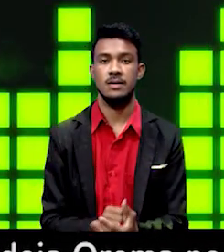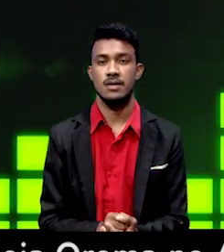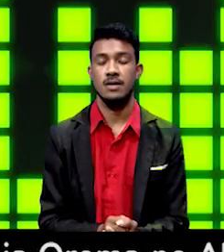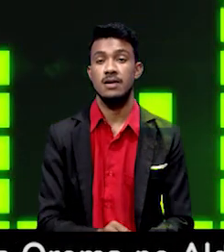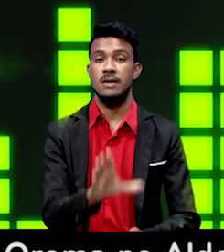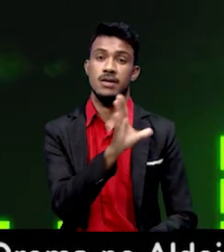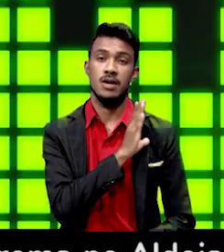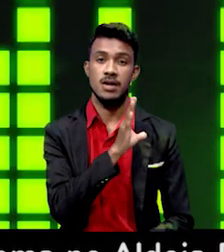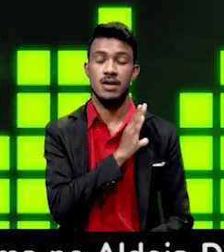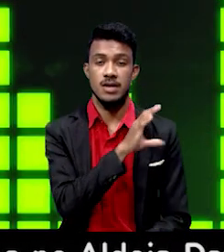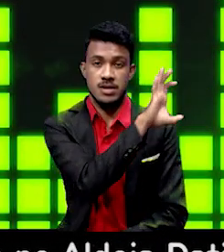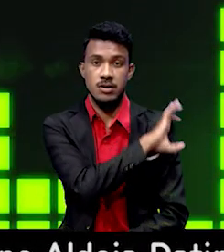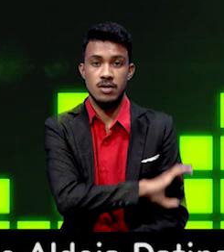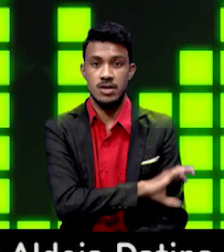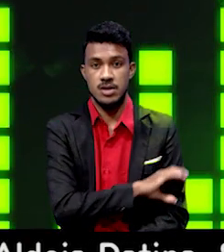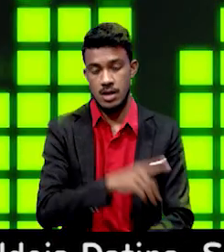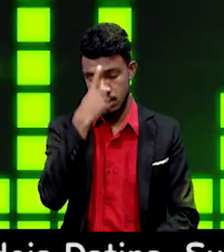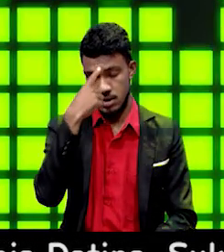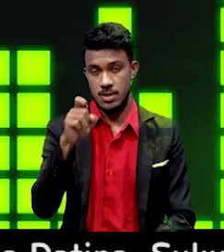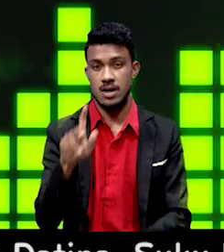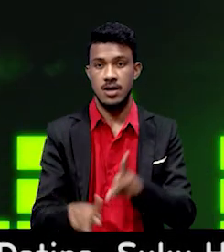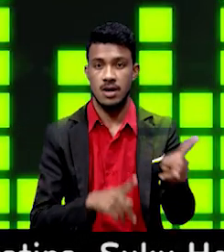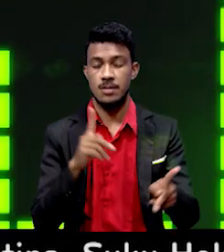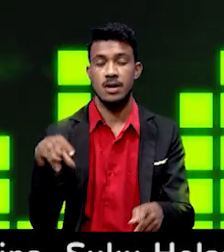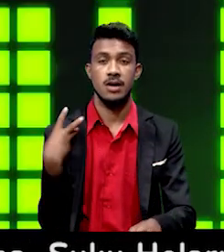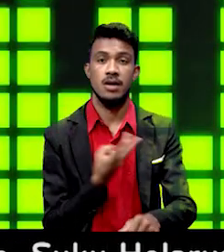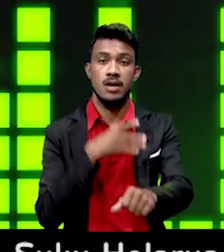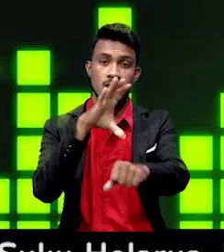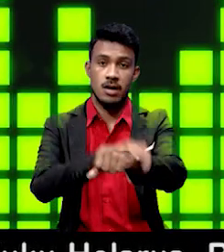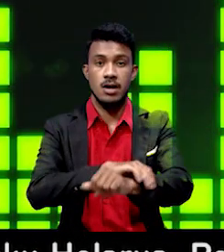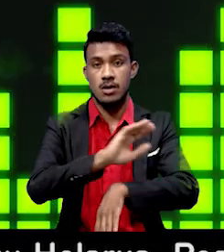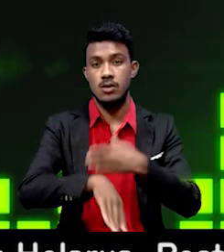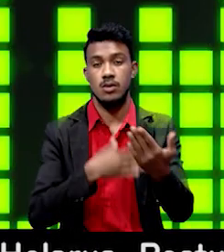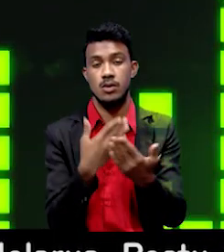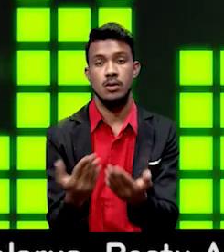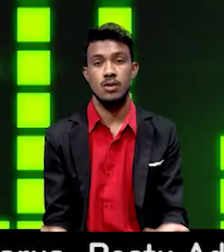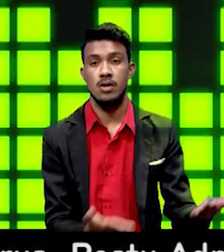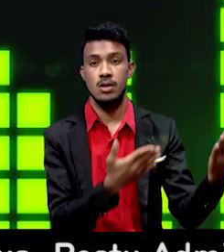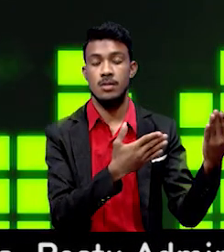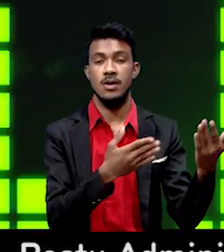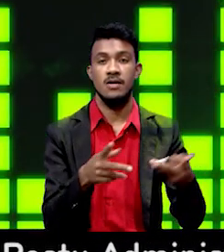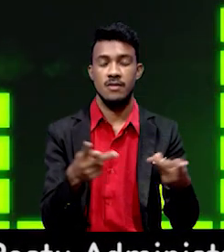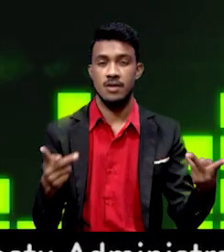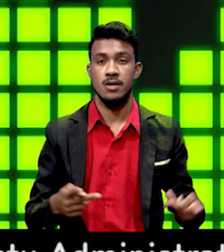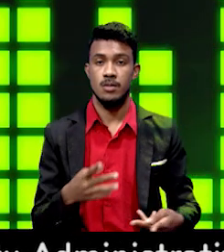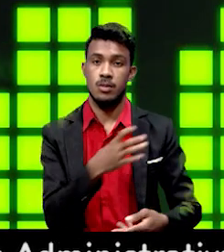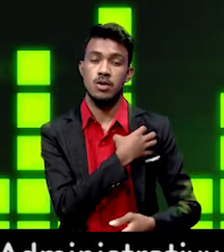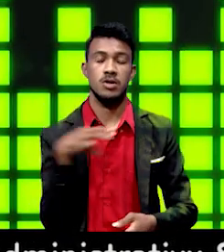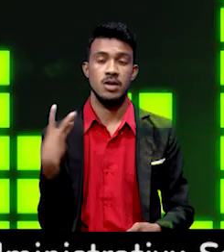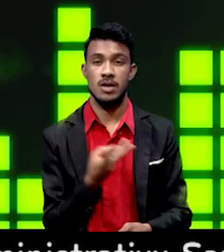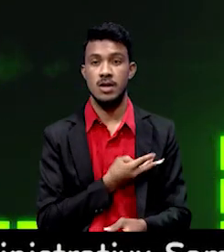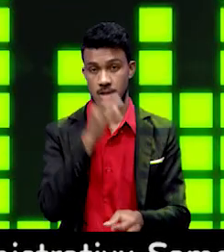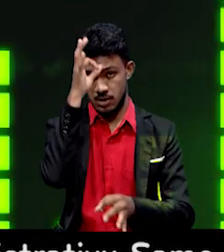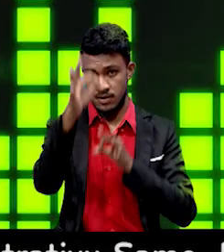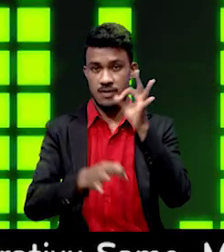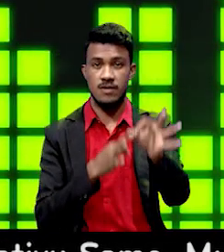garanti stabilir siguransa tama be suspek sira ita kaptura luto na agora submete ela no be ita fiar ba be